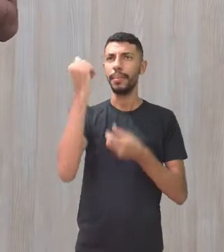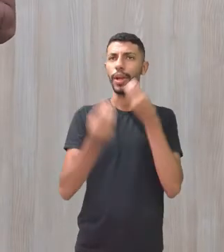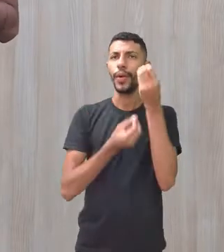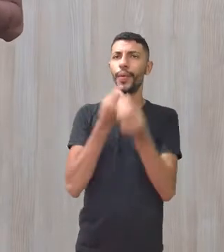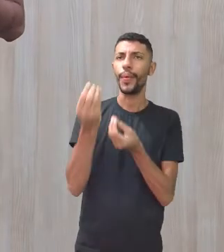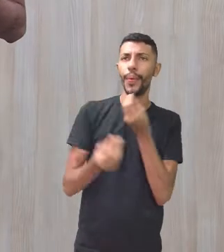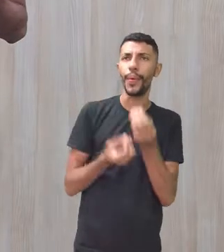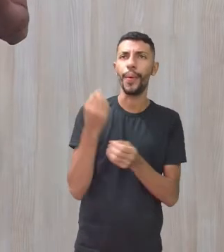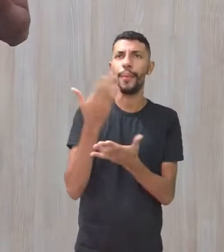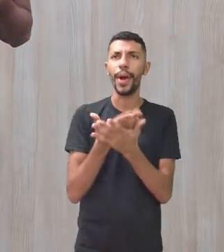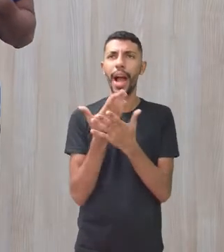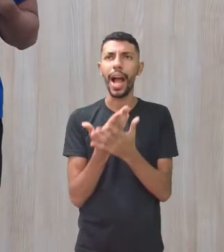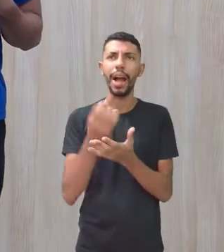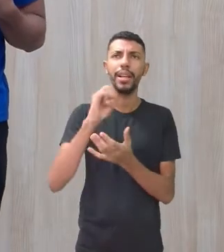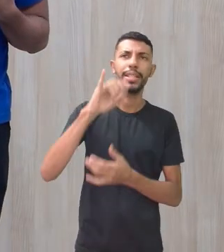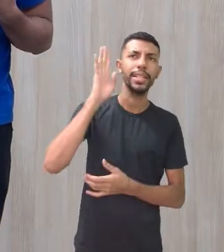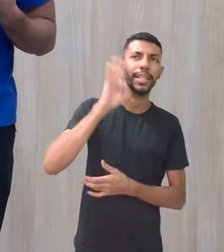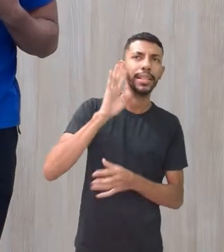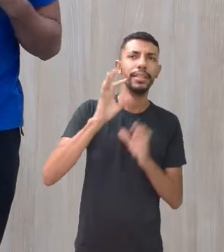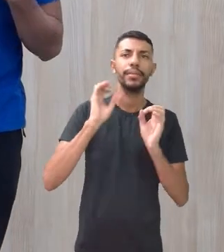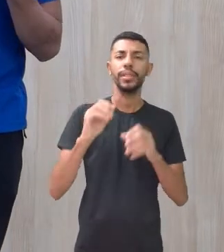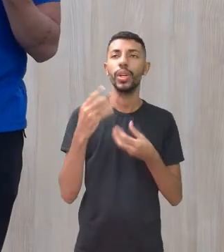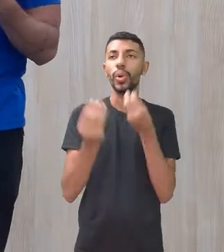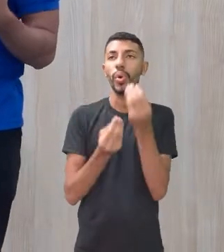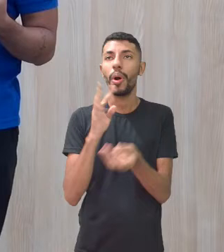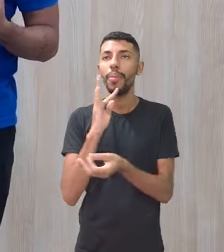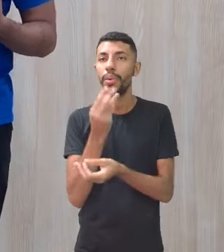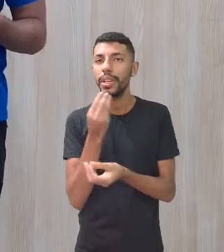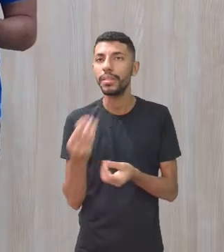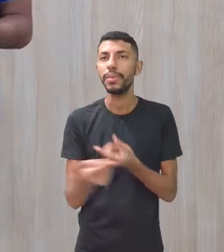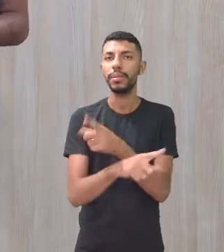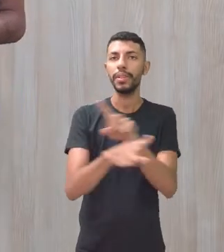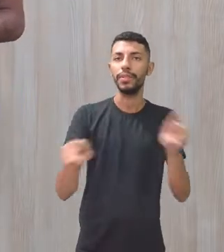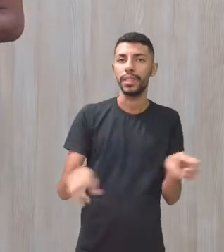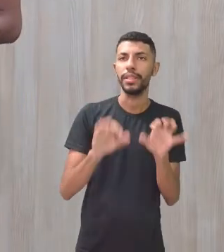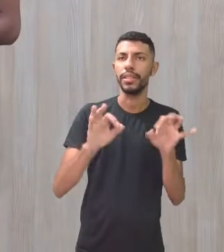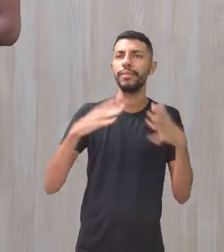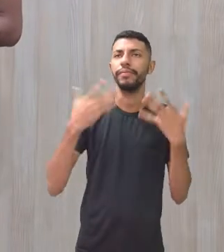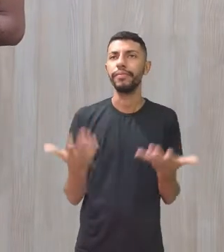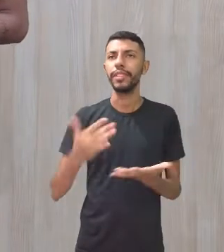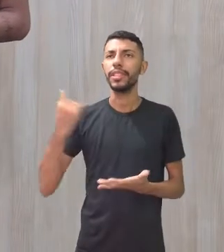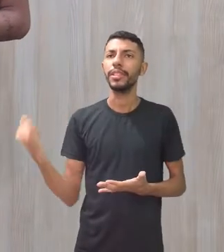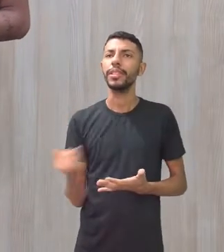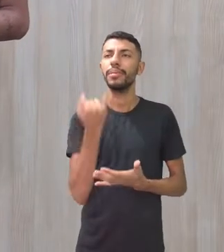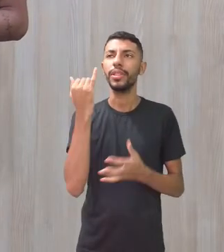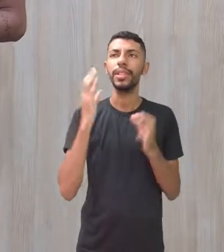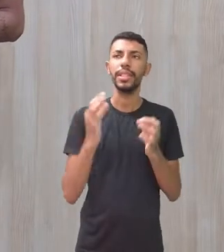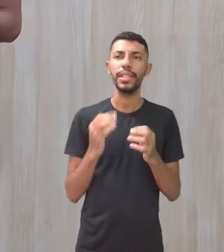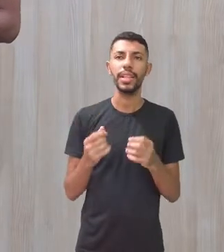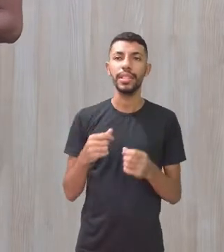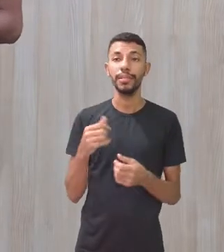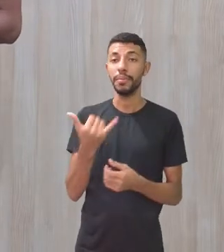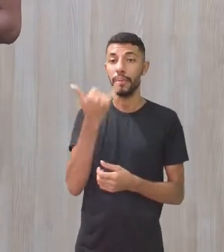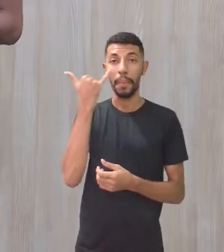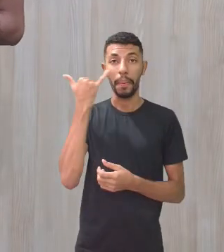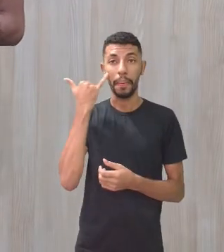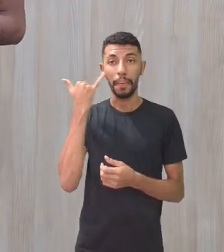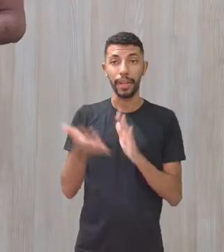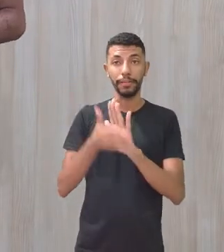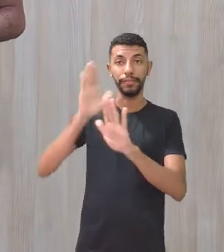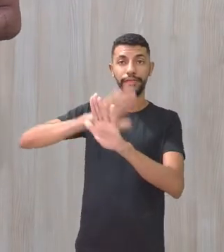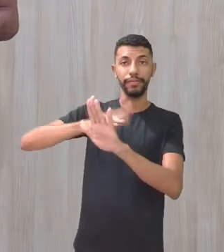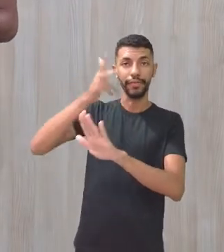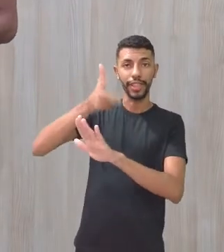de aula, como é que está chegando o conhecimento aí para vocês. Então é muito importante, Billy vai fazer aqui uma mágica agora de também